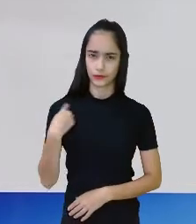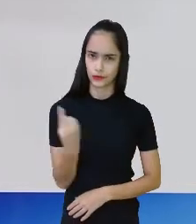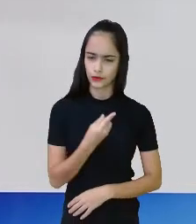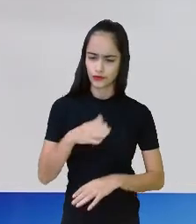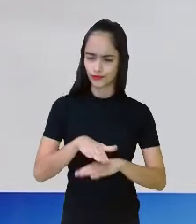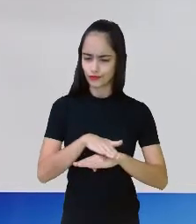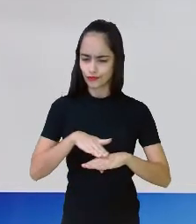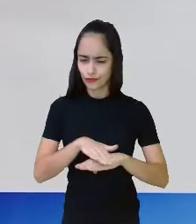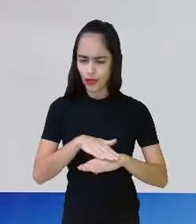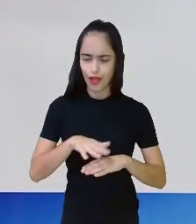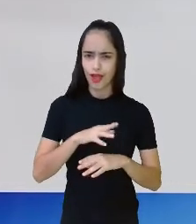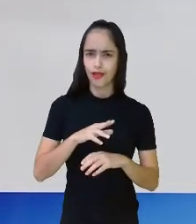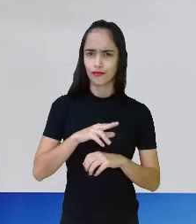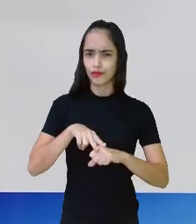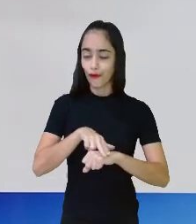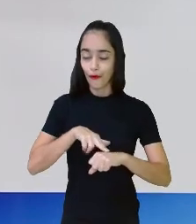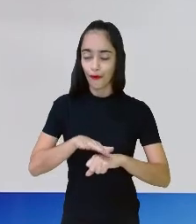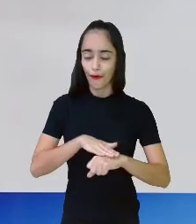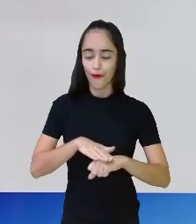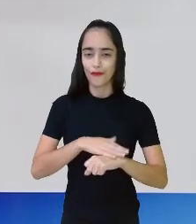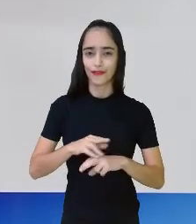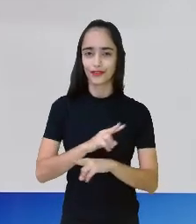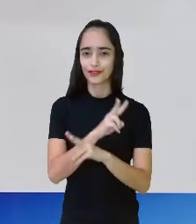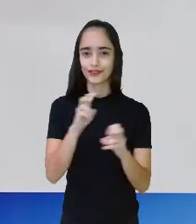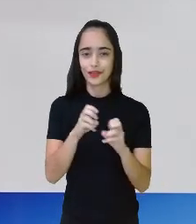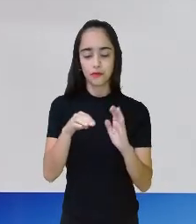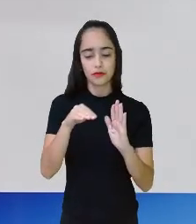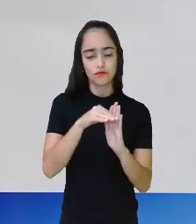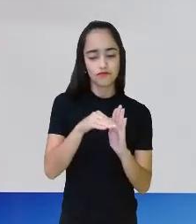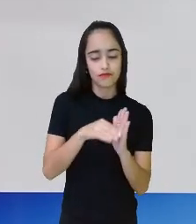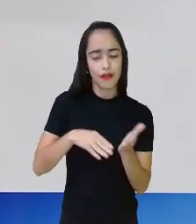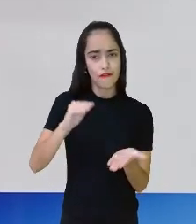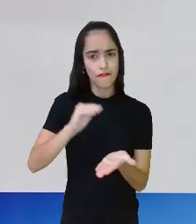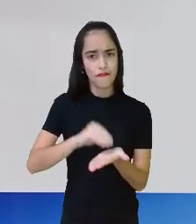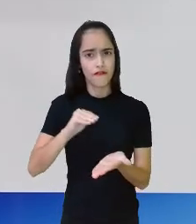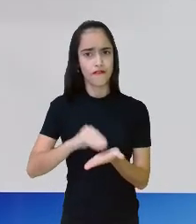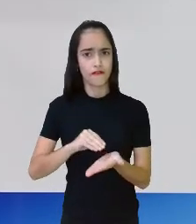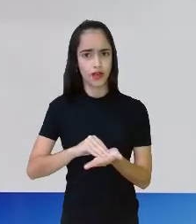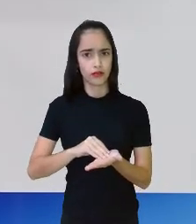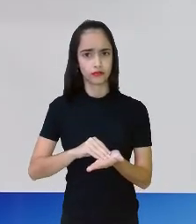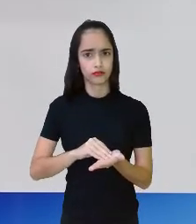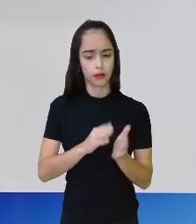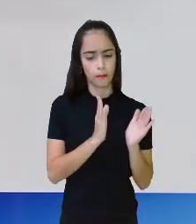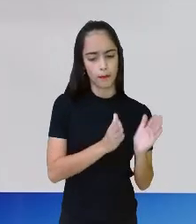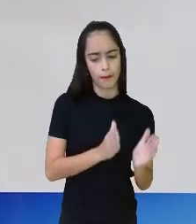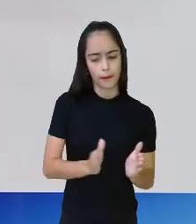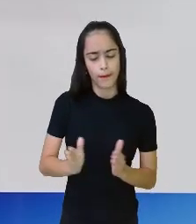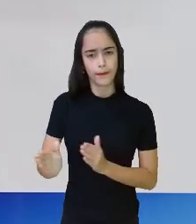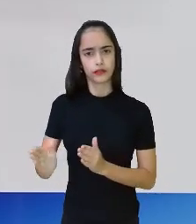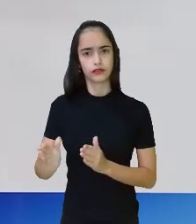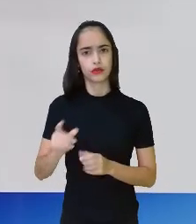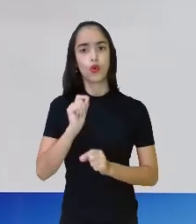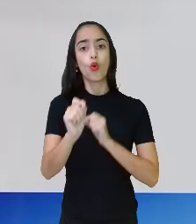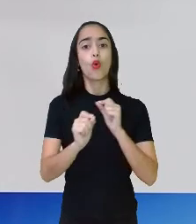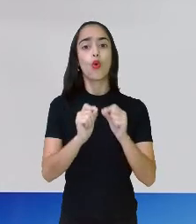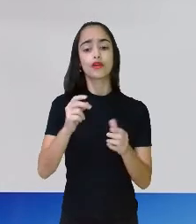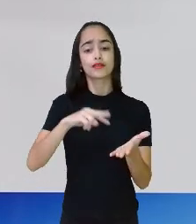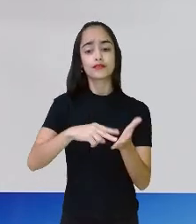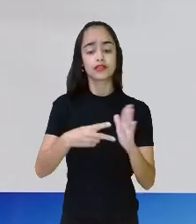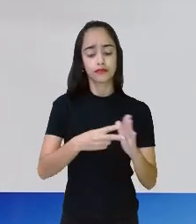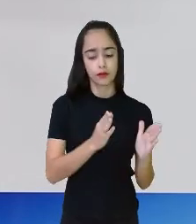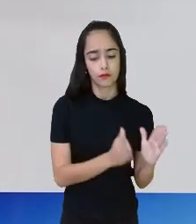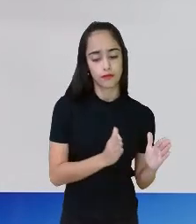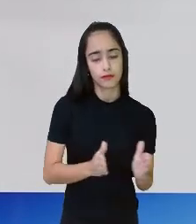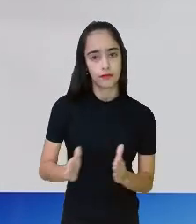sobre elementos ausentes em uma sequência. Aí a gente tem que lembrar um pouquinho aí o que seria sequência. Sequência é aquela ideia